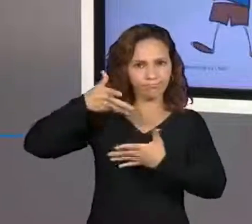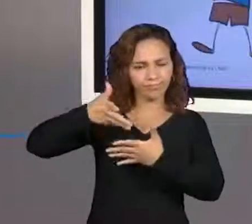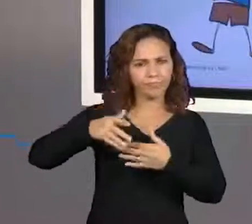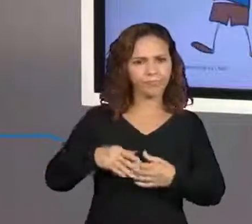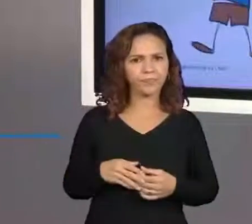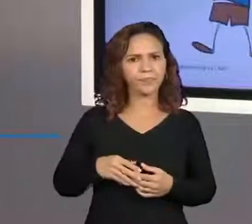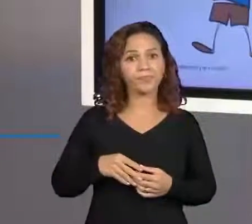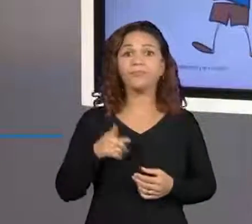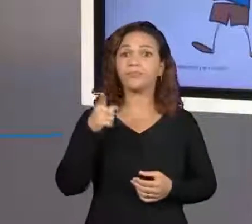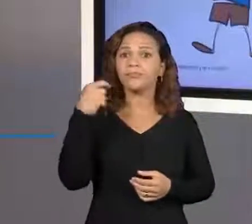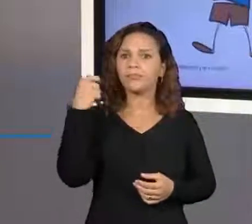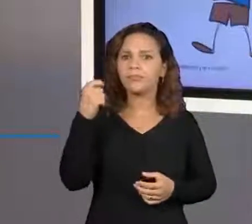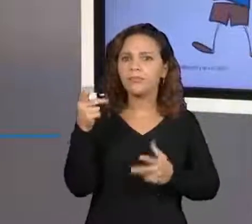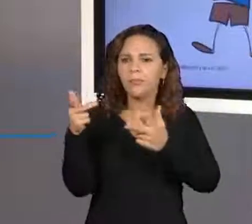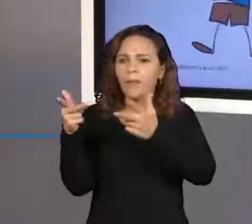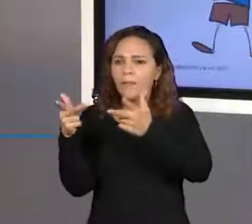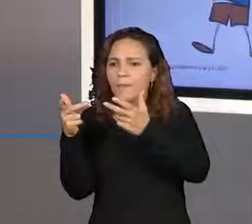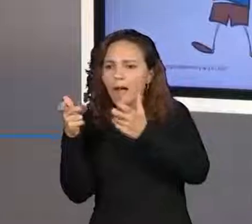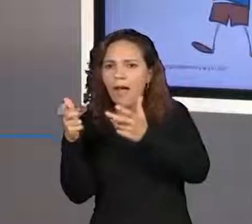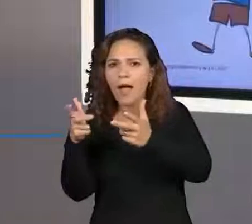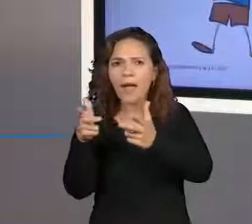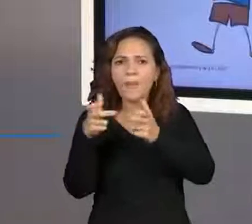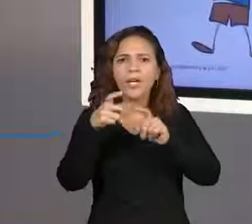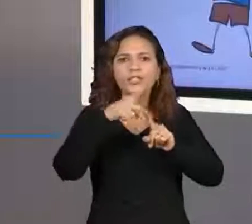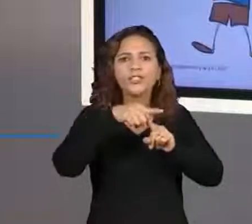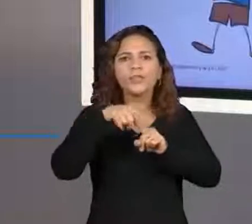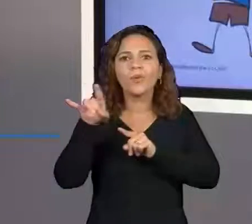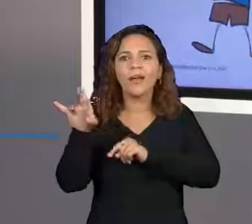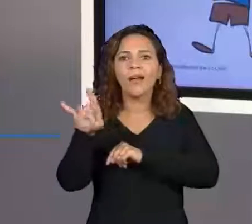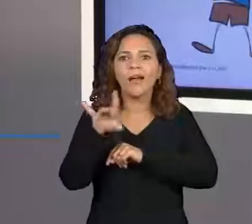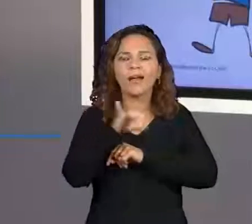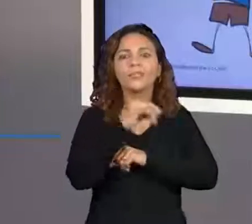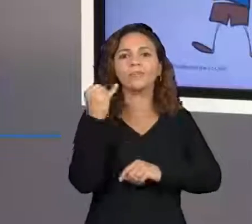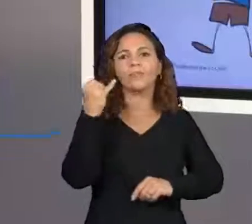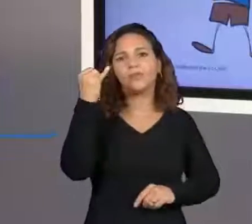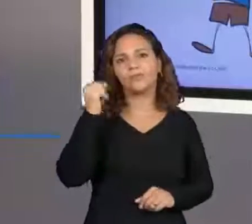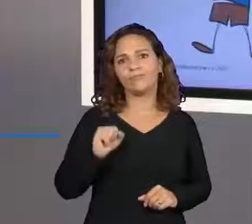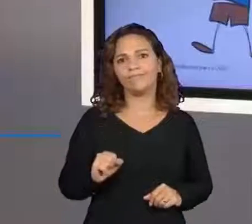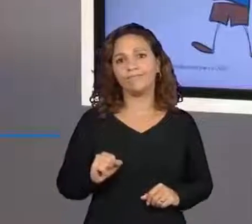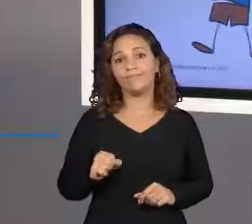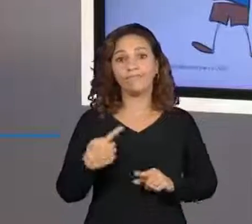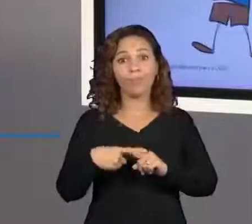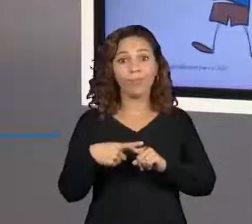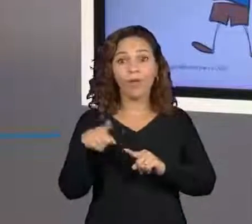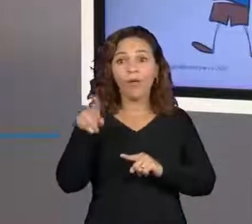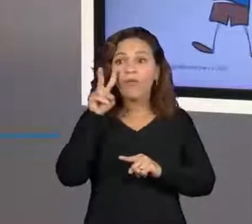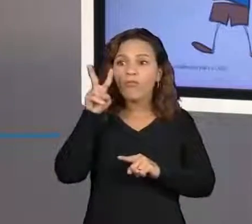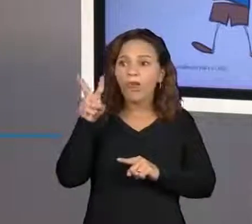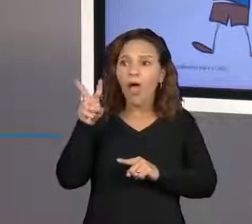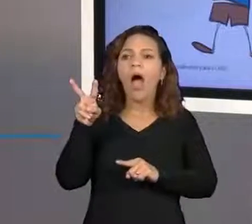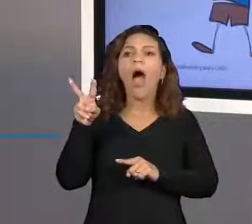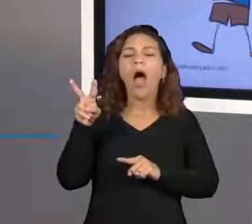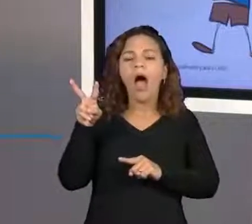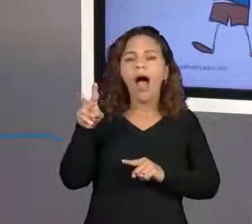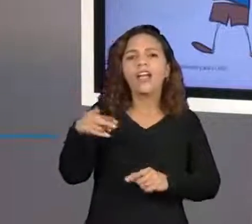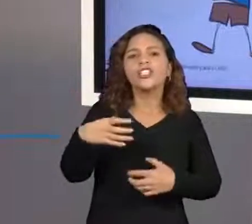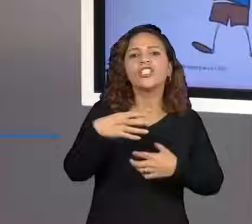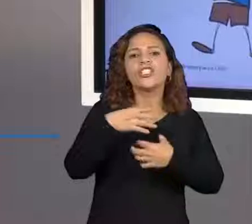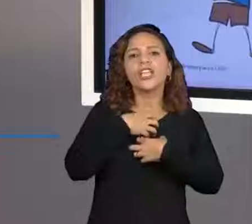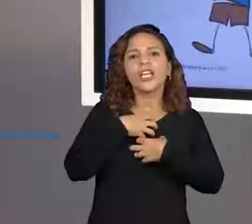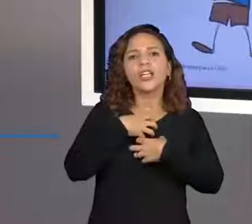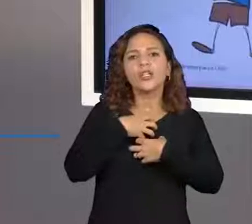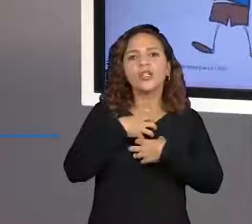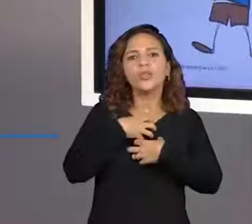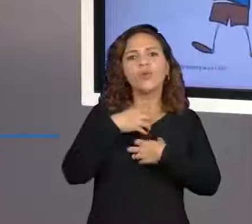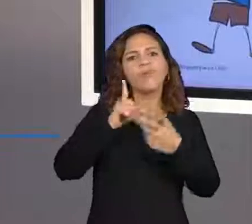que serve cada balão? Sim, porque a partir do balão eu consigo entender qual é a expressão que